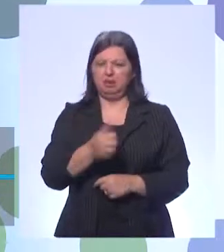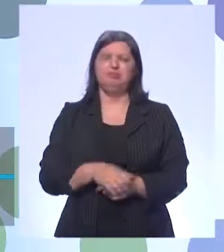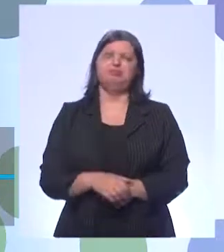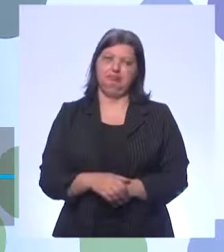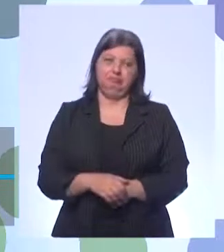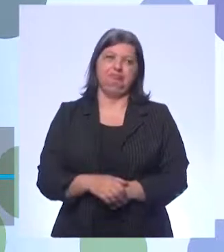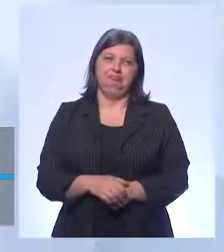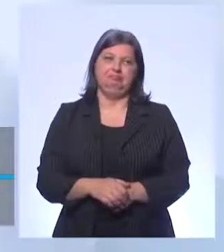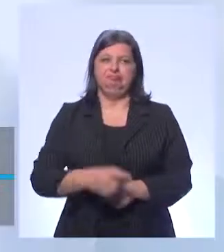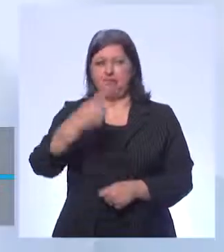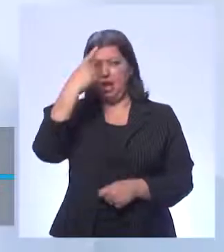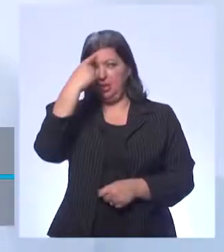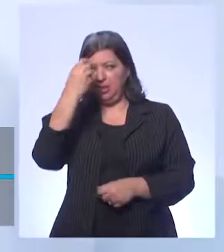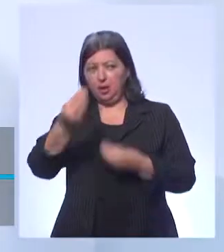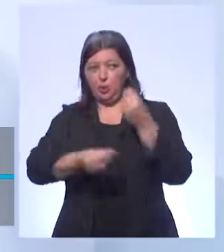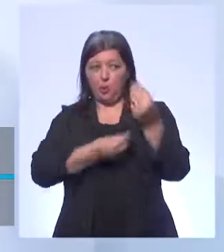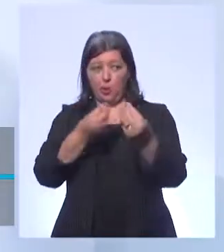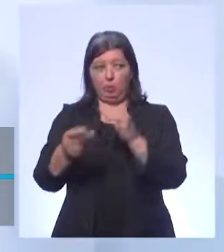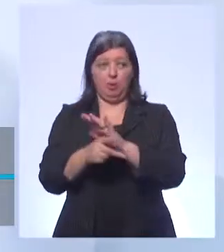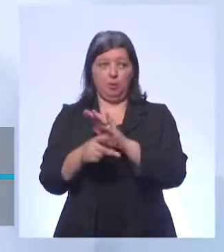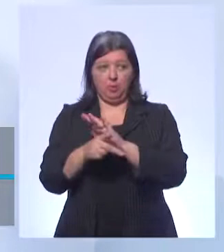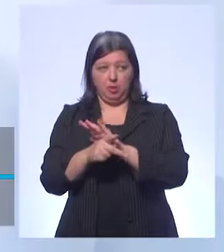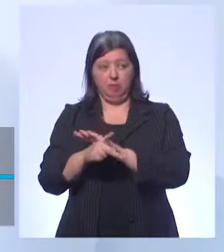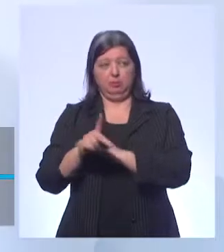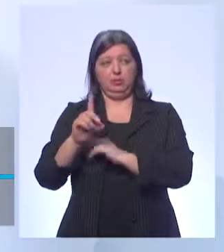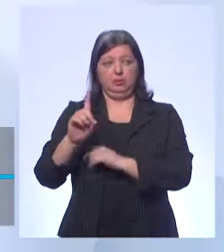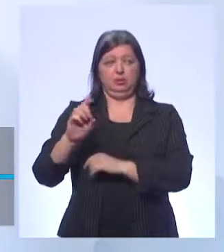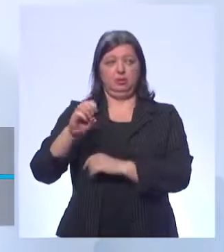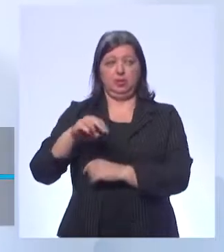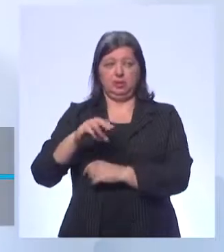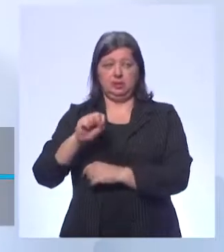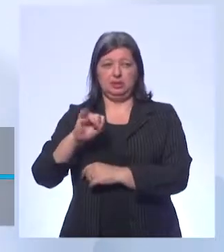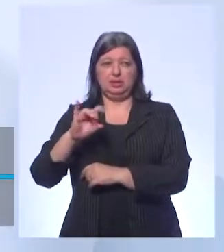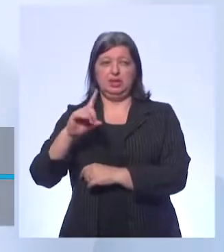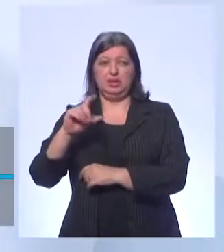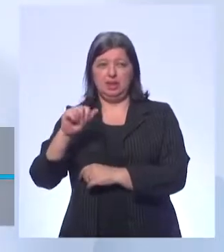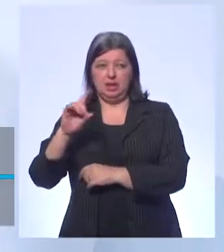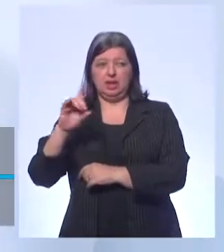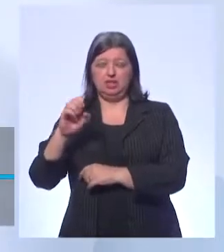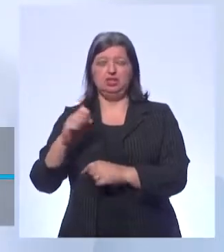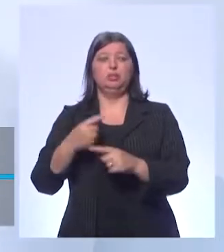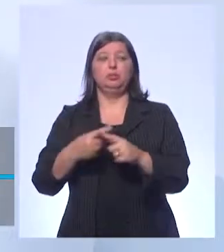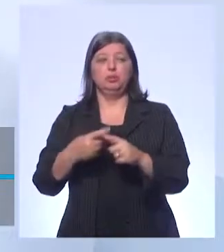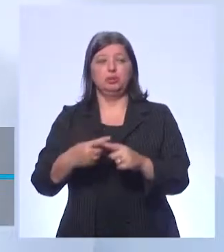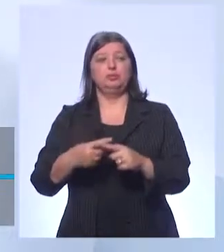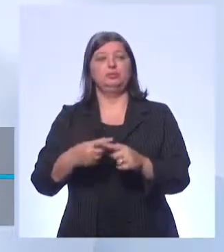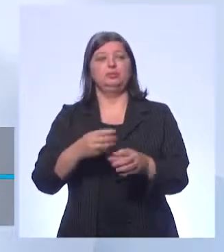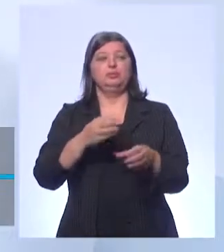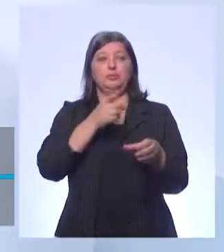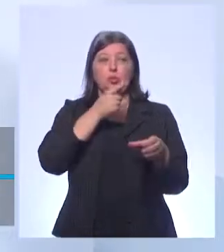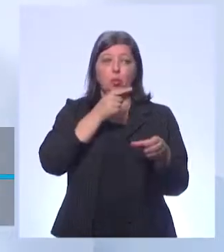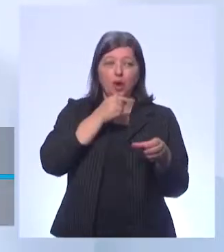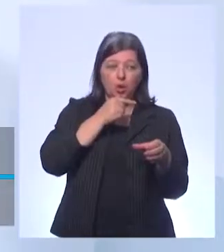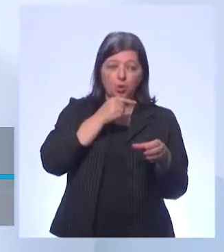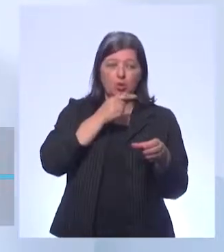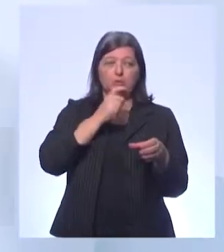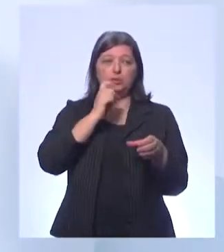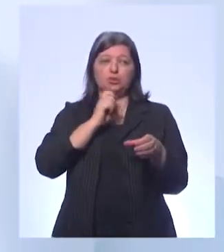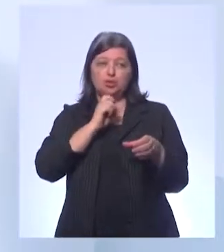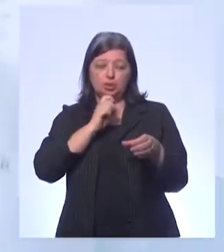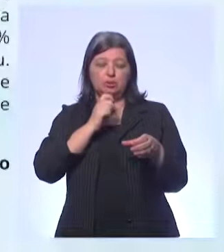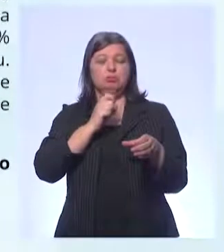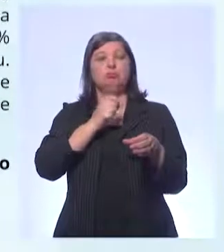ideia da densidade, né? Que, na verdade, no recipiente com água, o gelo flutua, e no recipiente com álcool, o